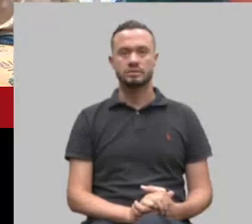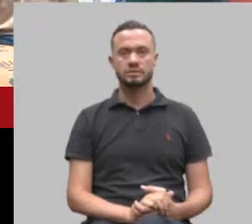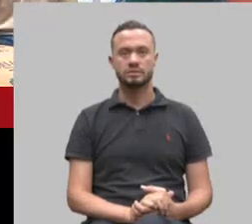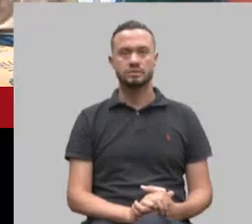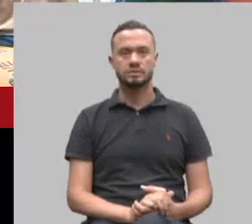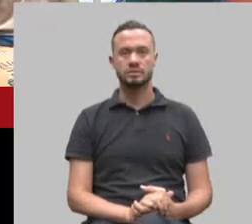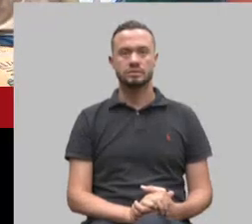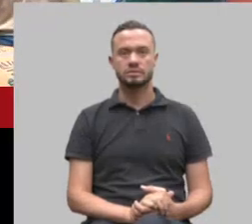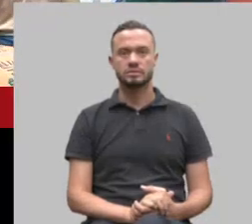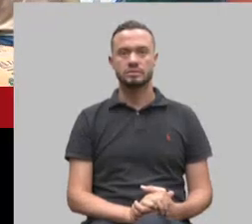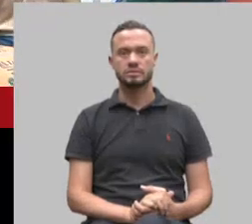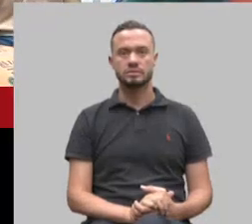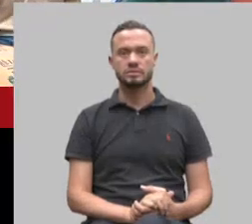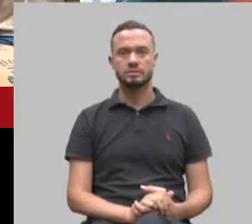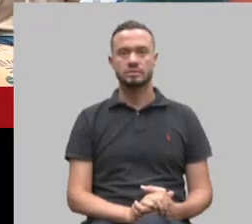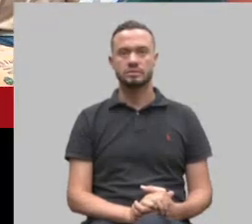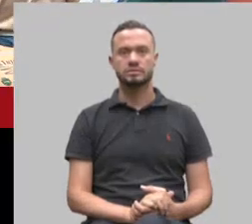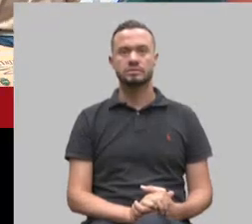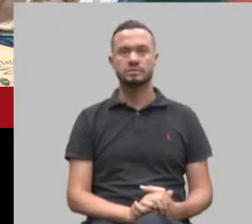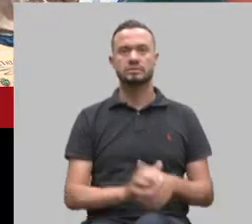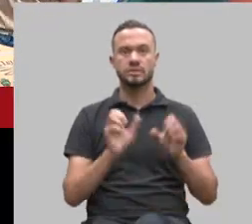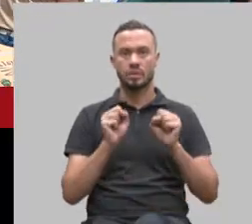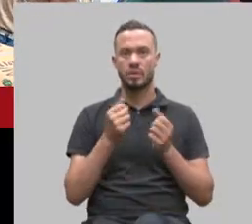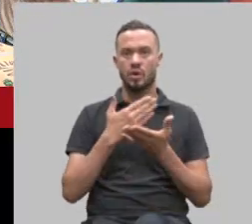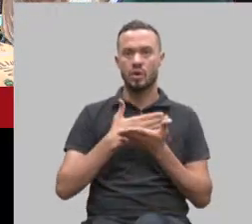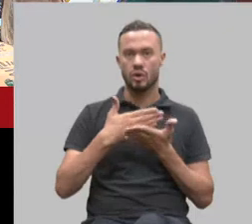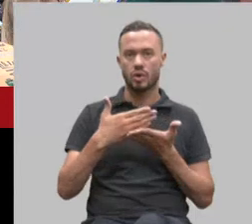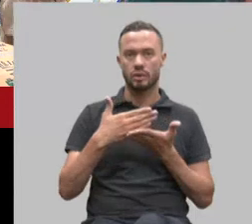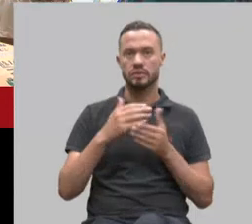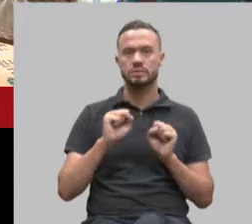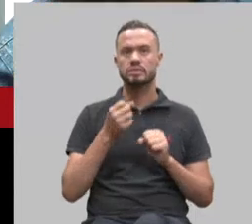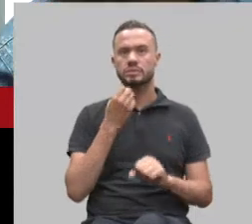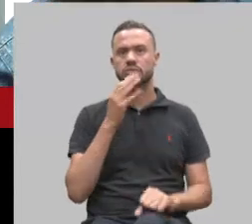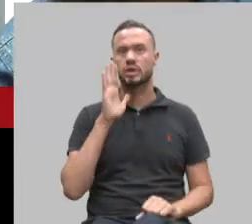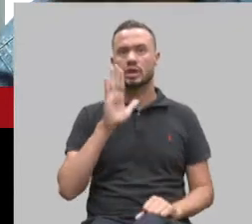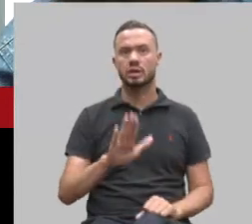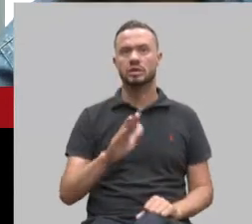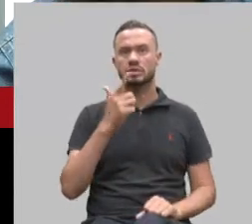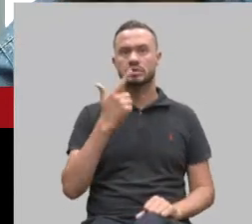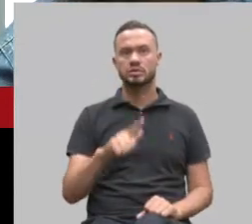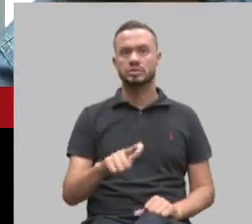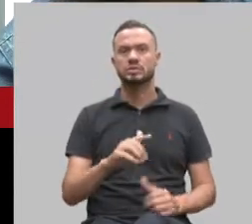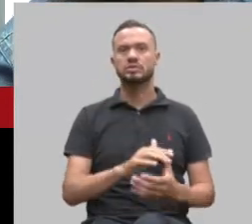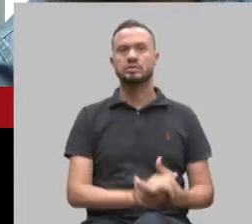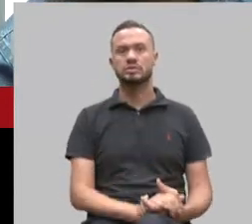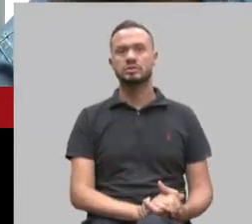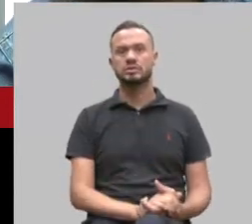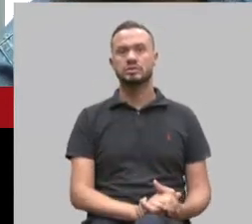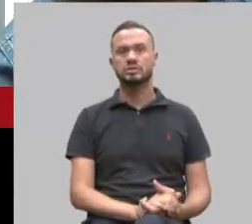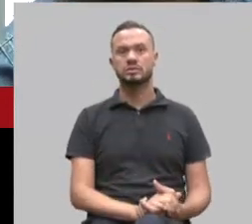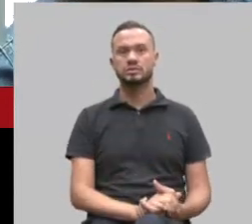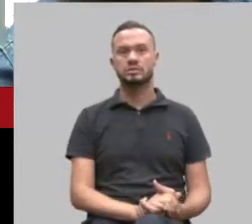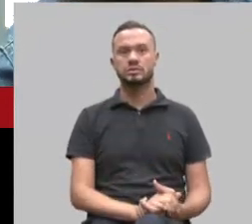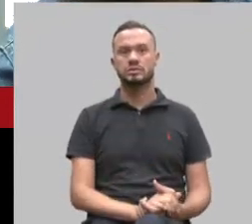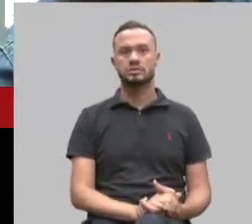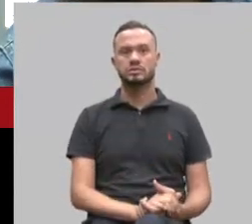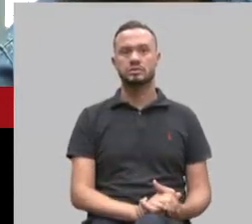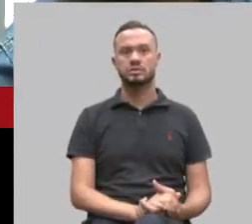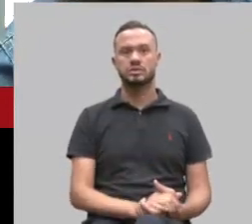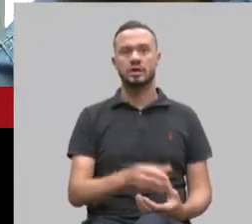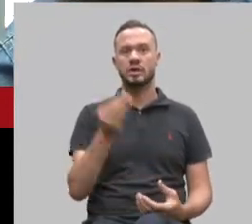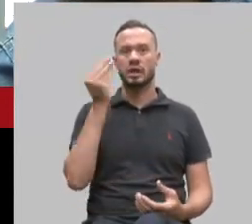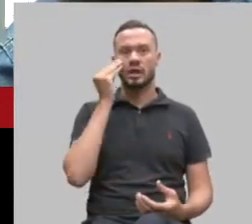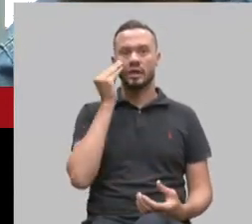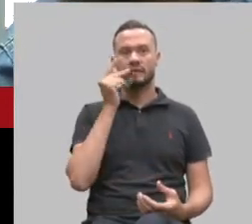Silva pode começar sim Boa tarde novamente eh literalmente eu vou vou tentar ser o mais